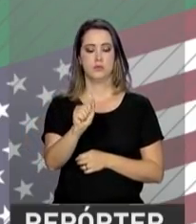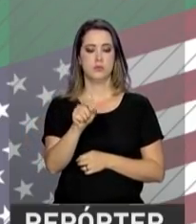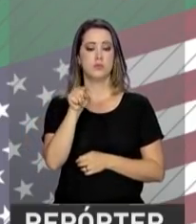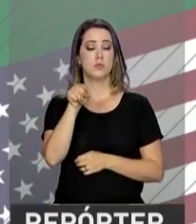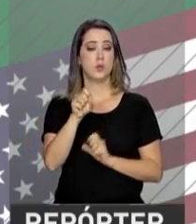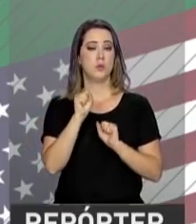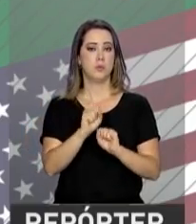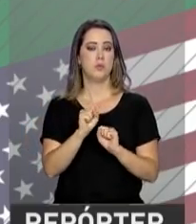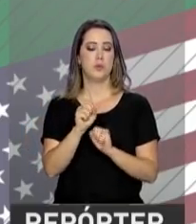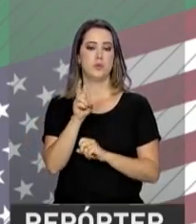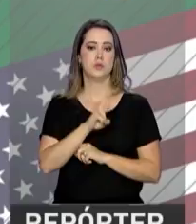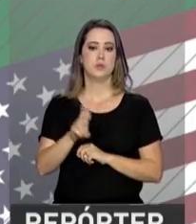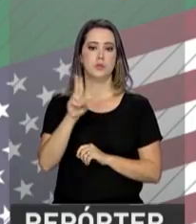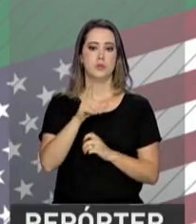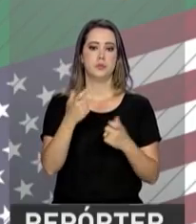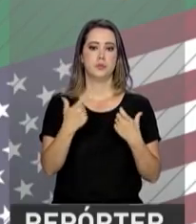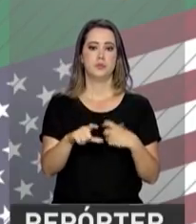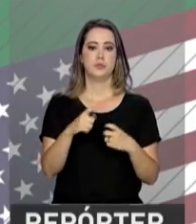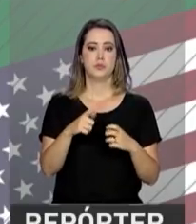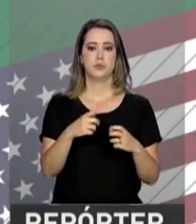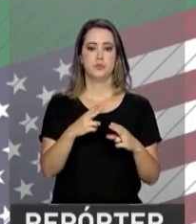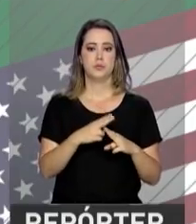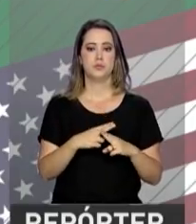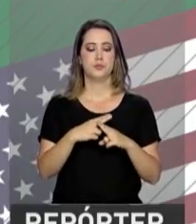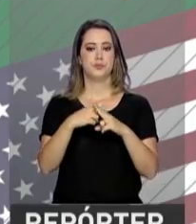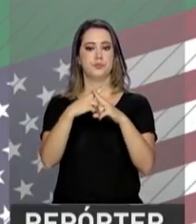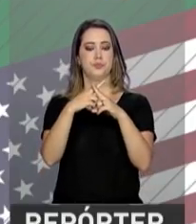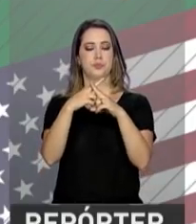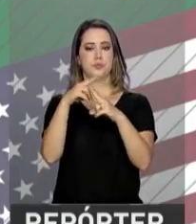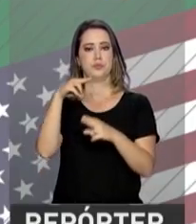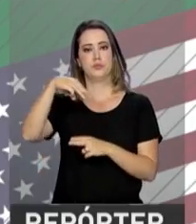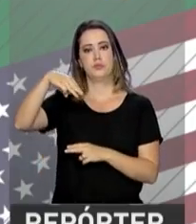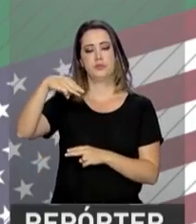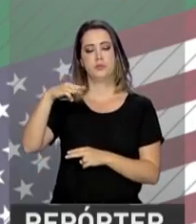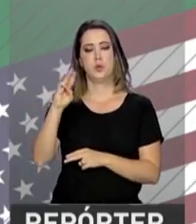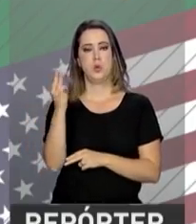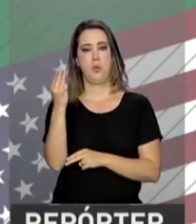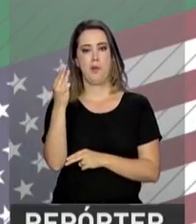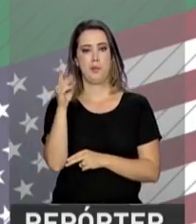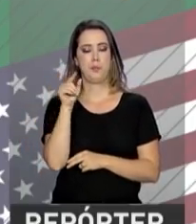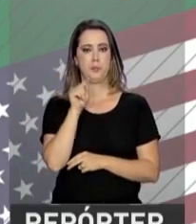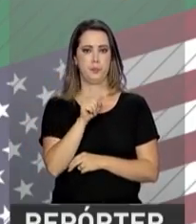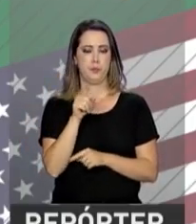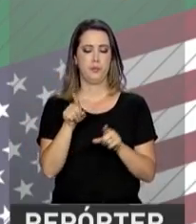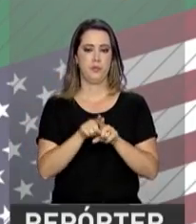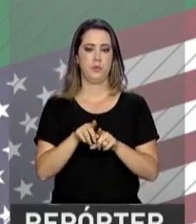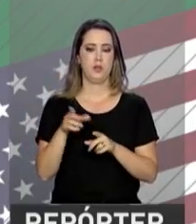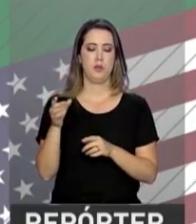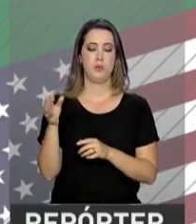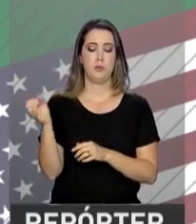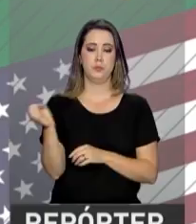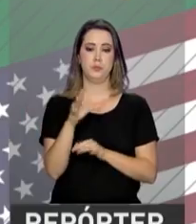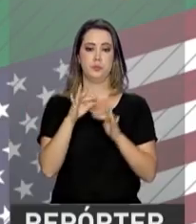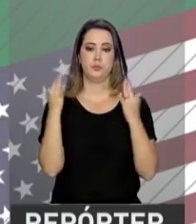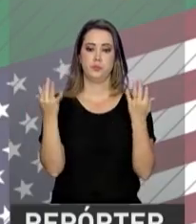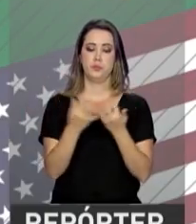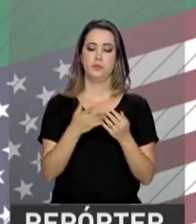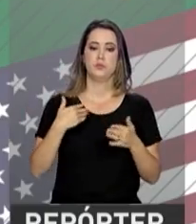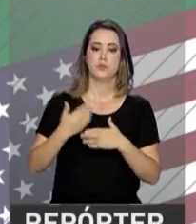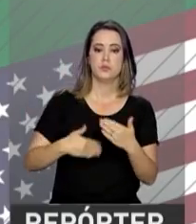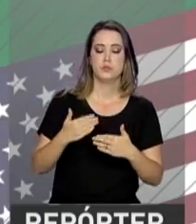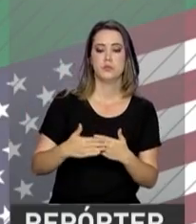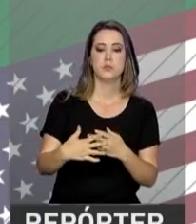NASA, possa usar a base de lançamentos de foguetes em Alcântara, no Maranhão. Também foi lançado o Fórum Permanente de